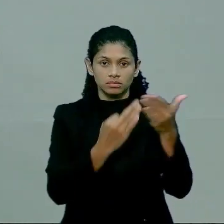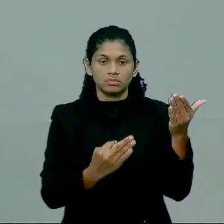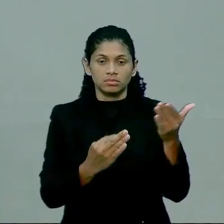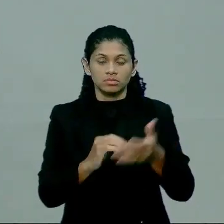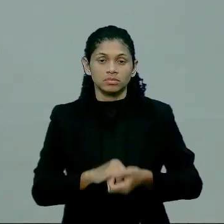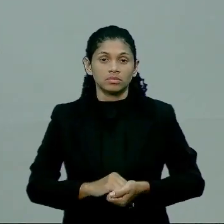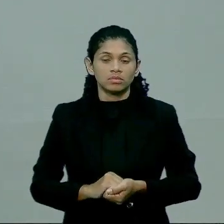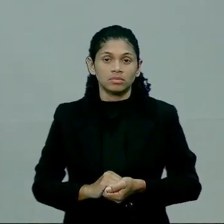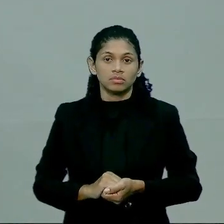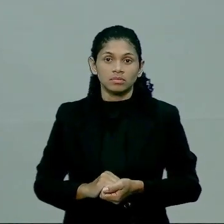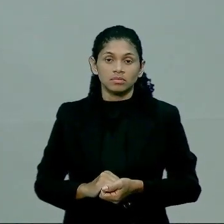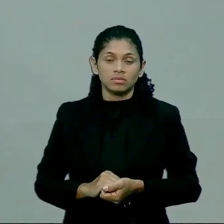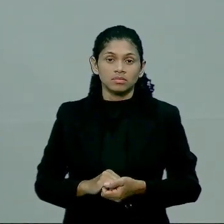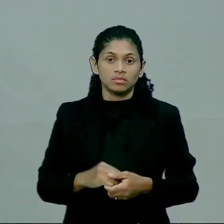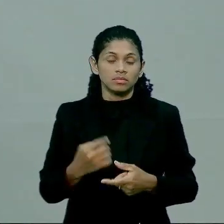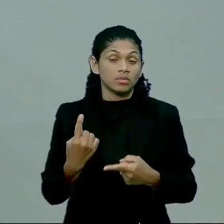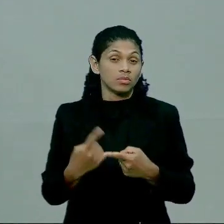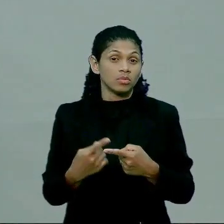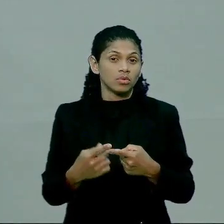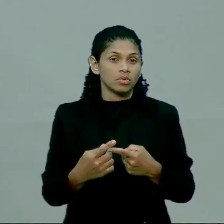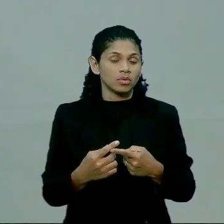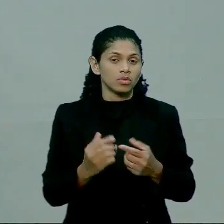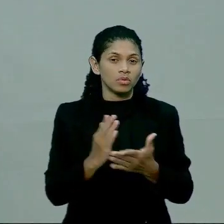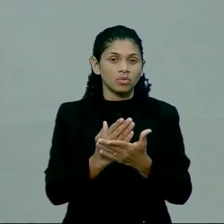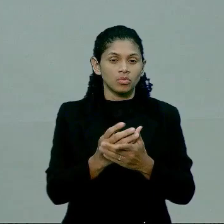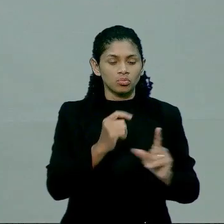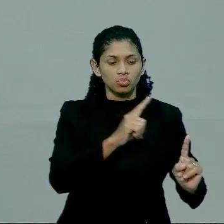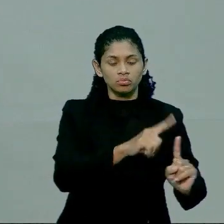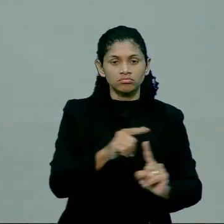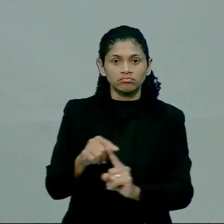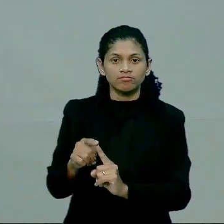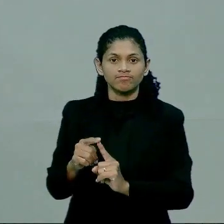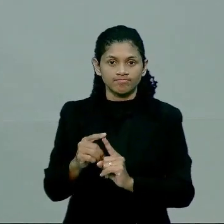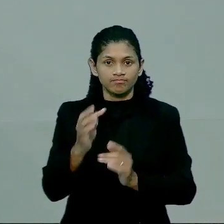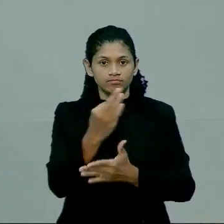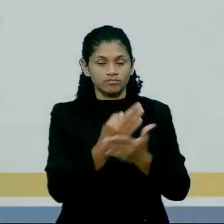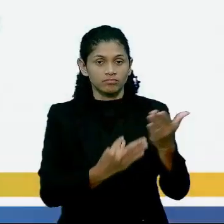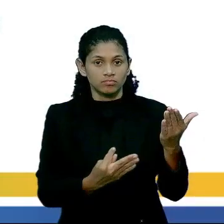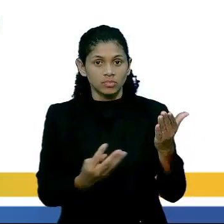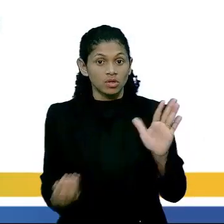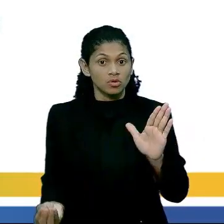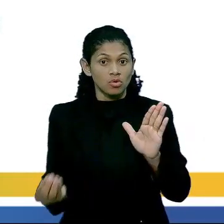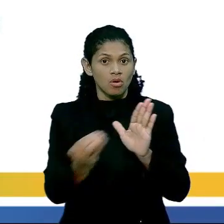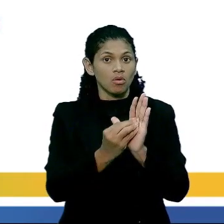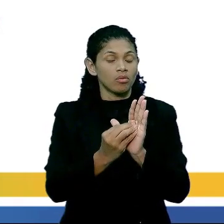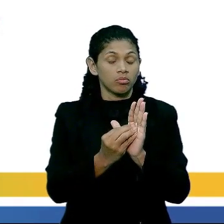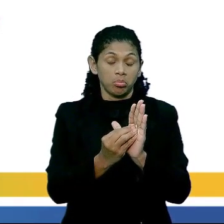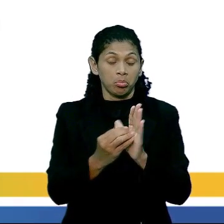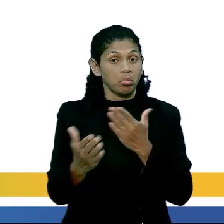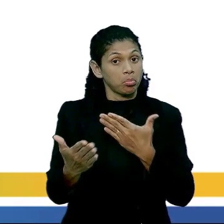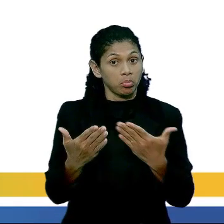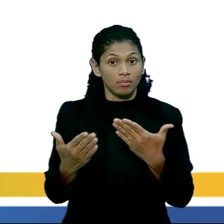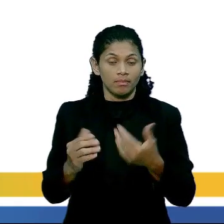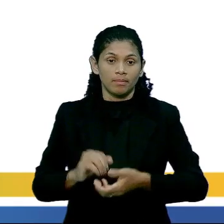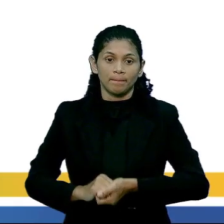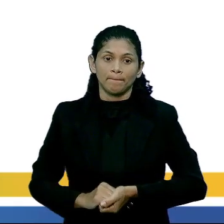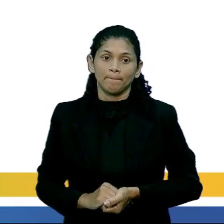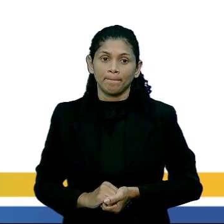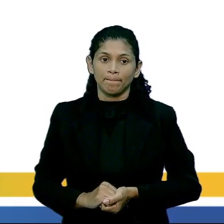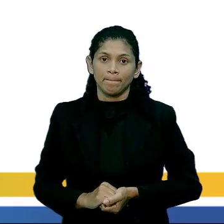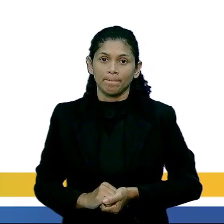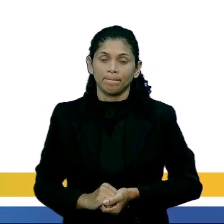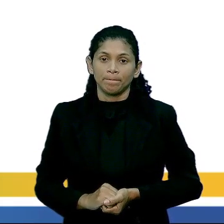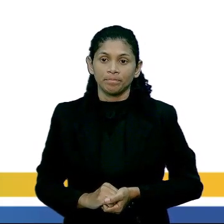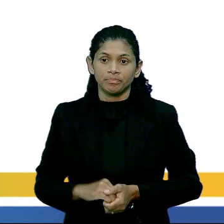acaba que por semelhança aplicando a um determinada questão Então galera